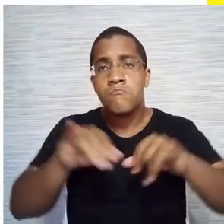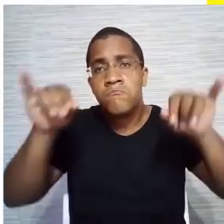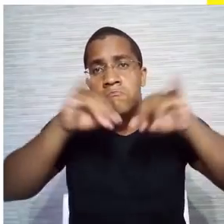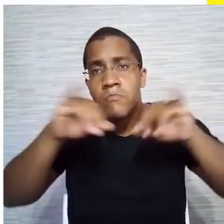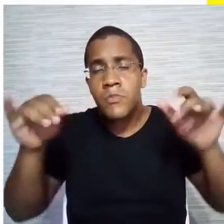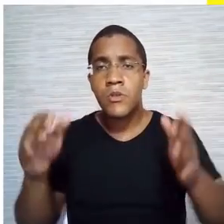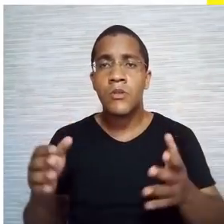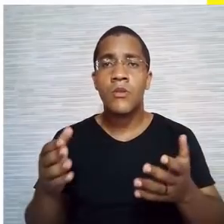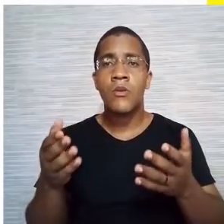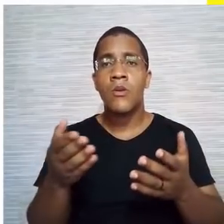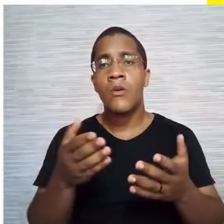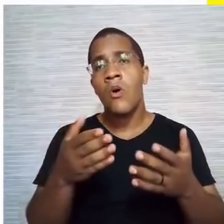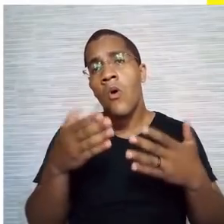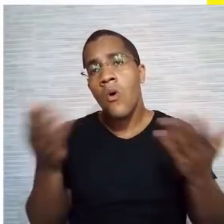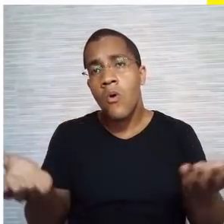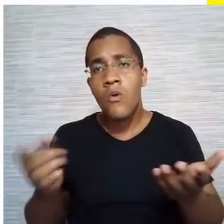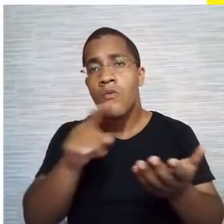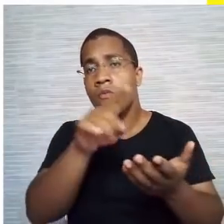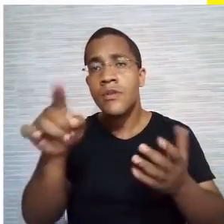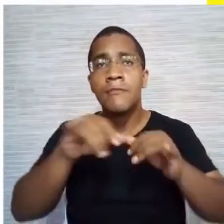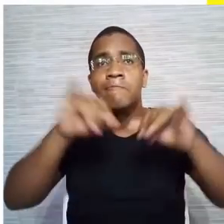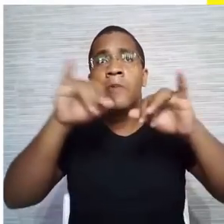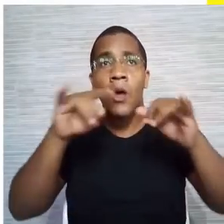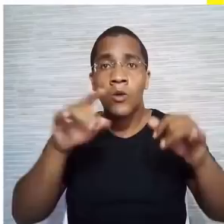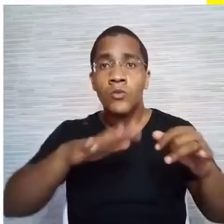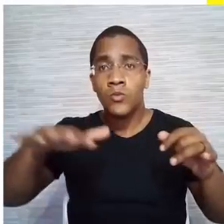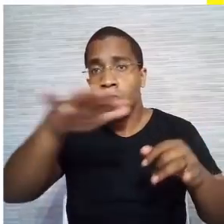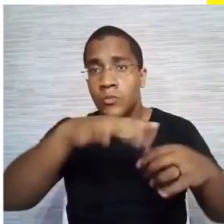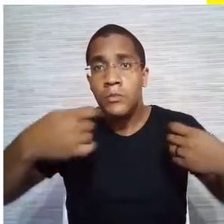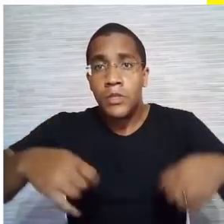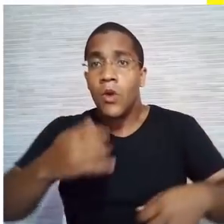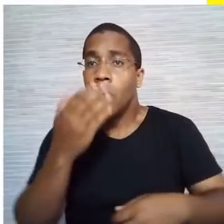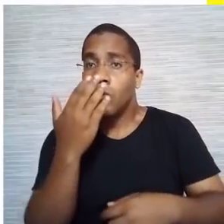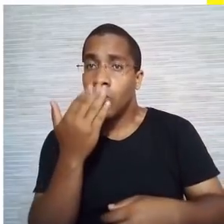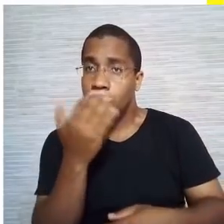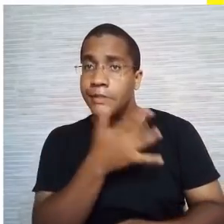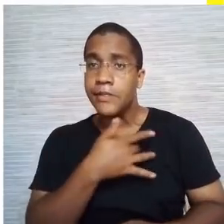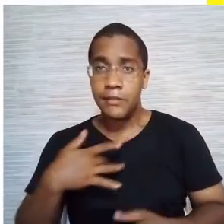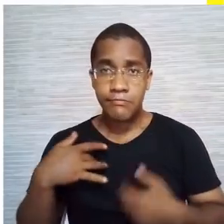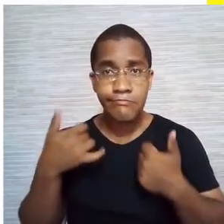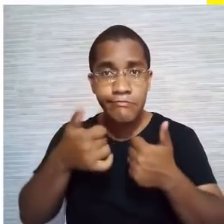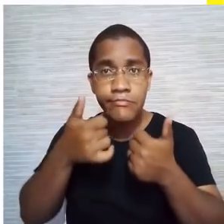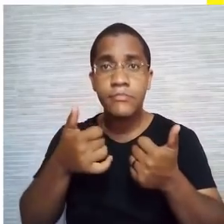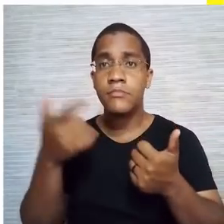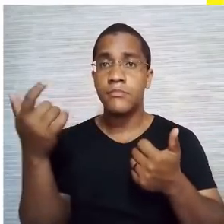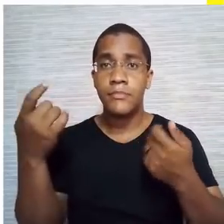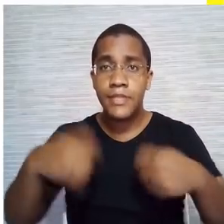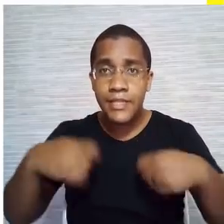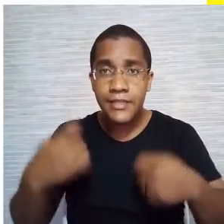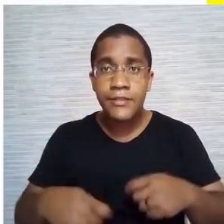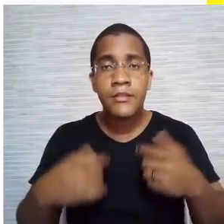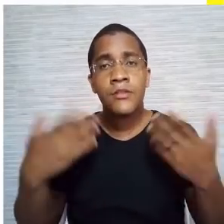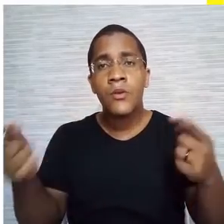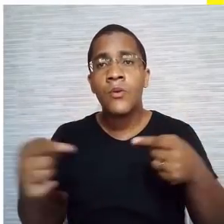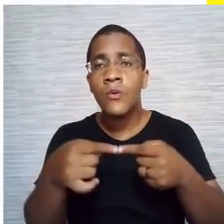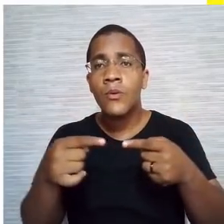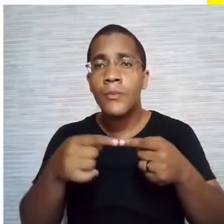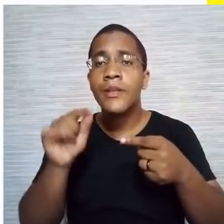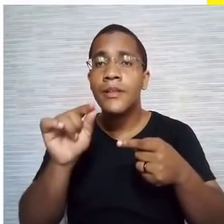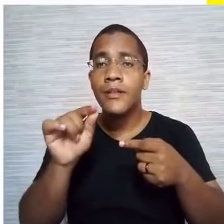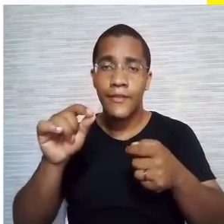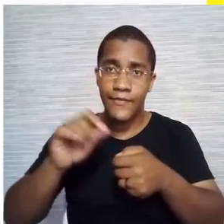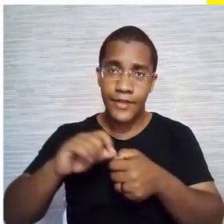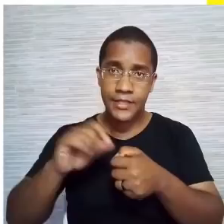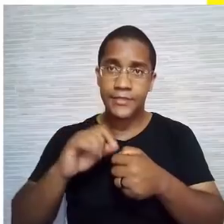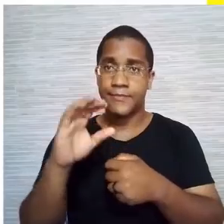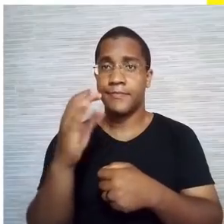campanha por uma alimentação saudável, etc. Tudo isso faz parte dessa gama, desse universo que nós chamamos que é